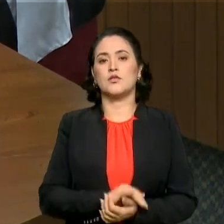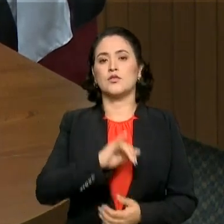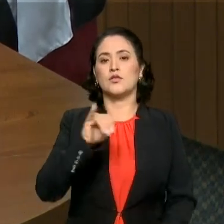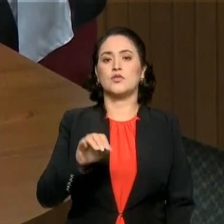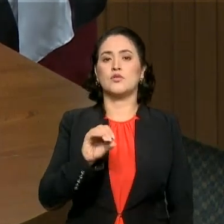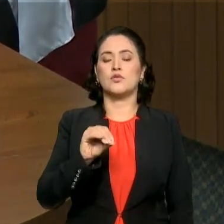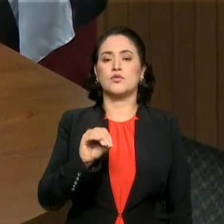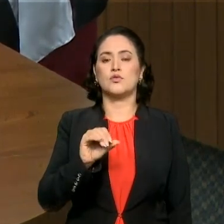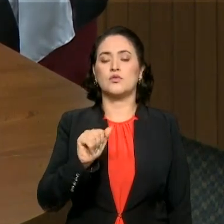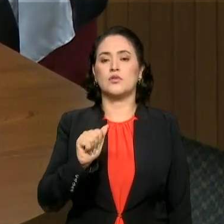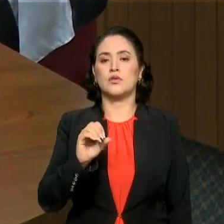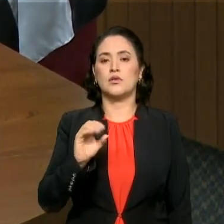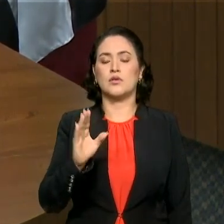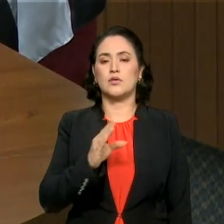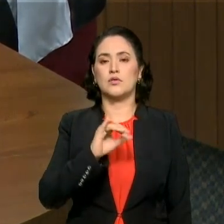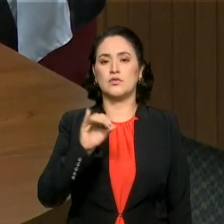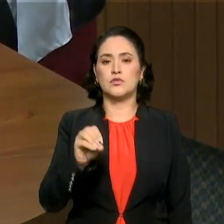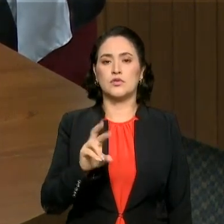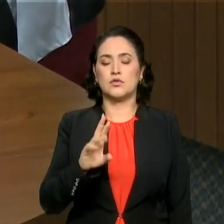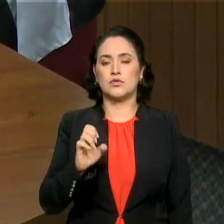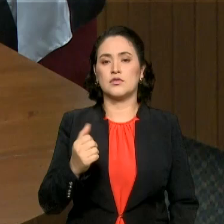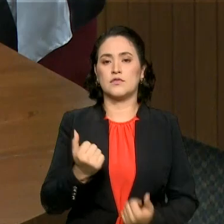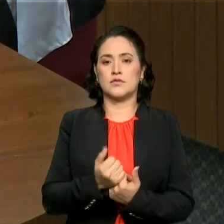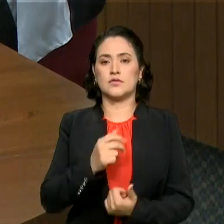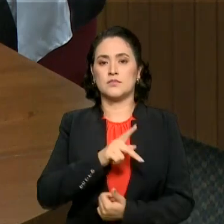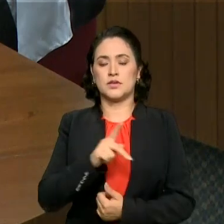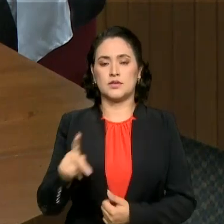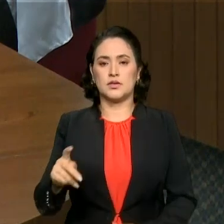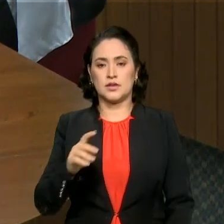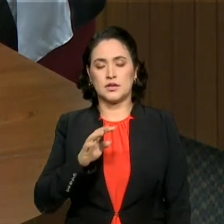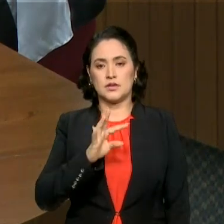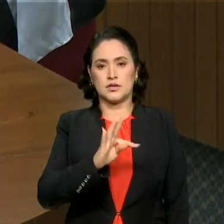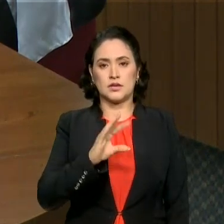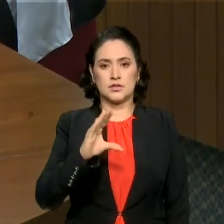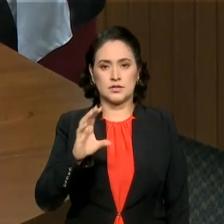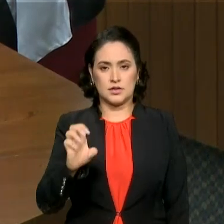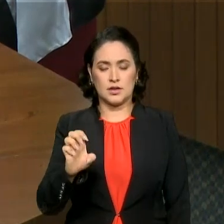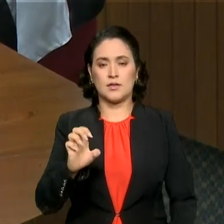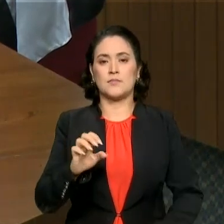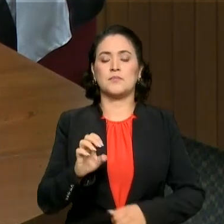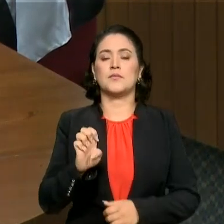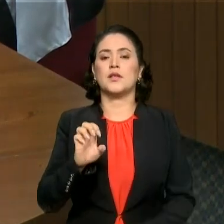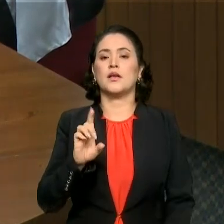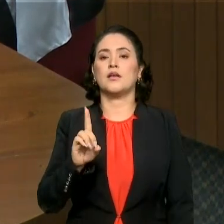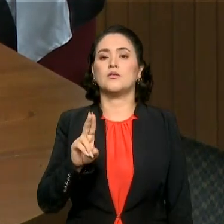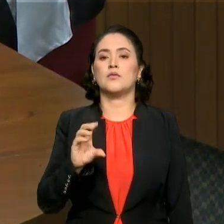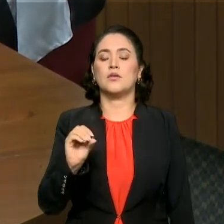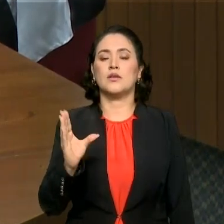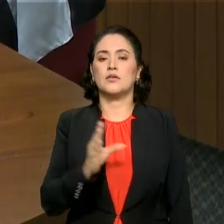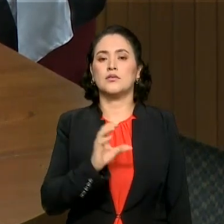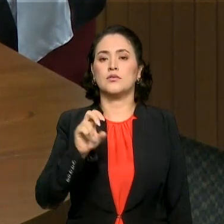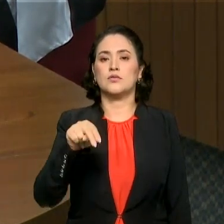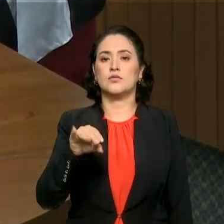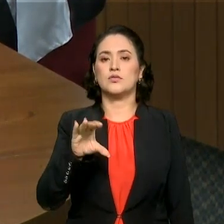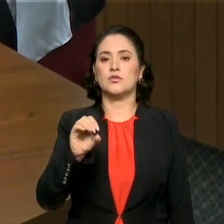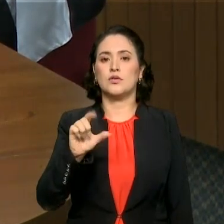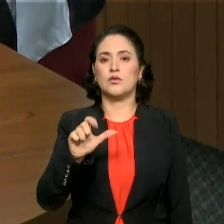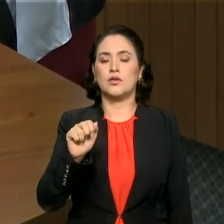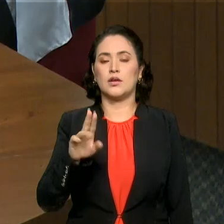João Jorge Pavão, vice-presidente do Tribunal de Contas. Doutor Eduardo Nicolau, representando aqui a nossa Procuradoria de Justiça. E o senhor César